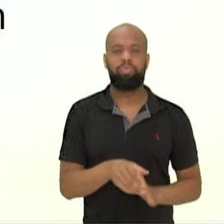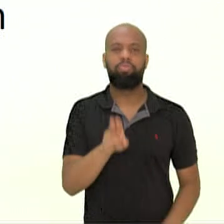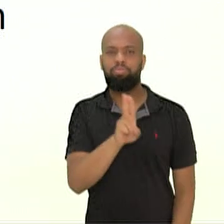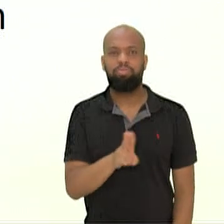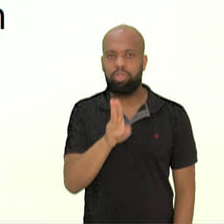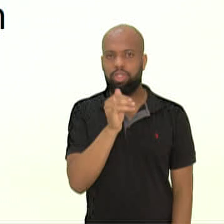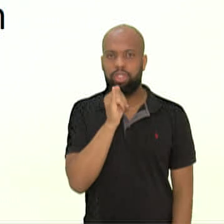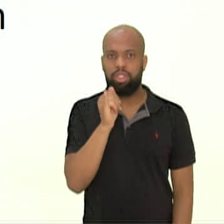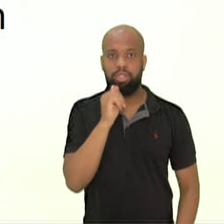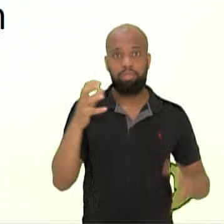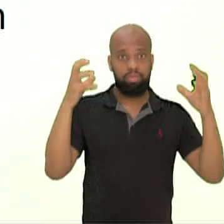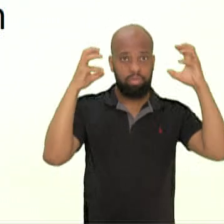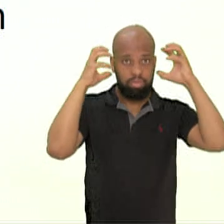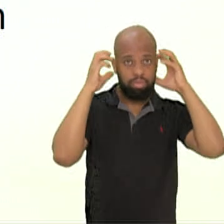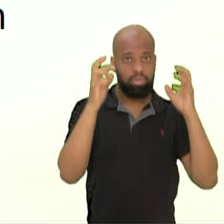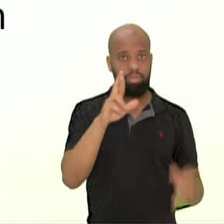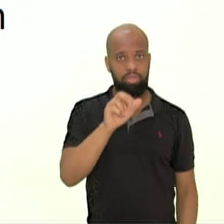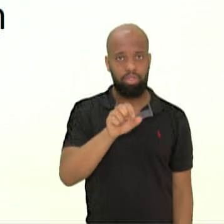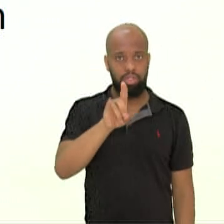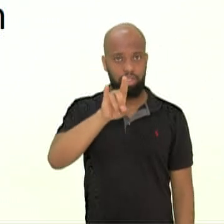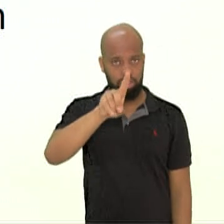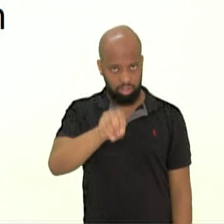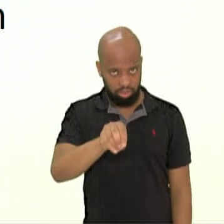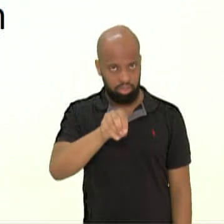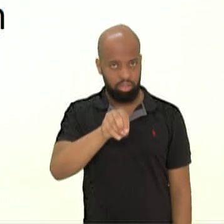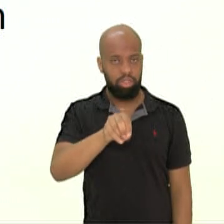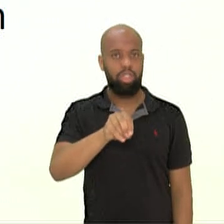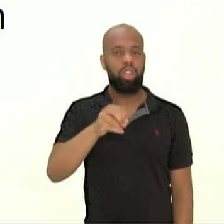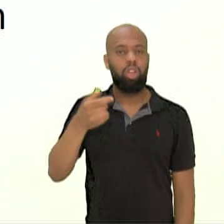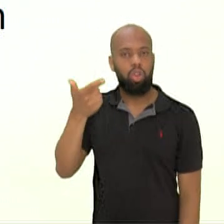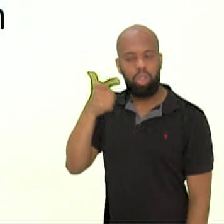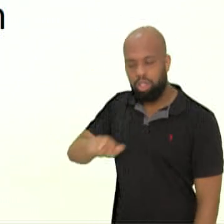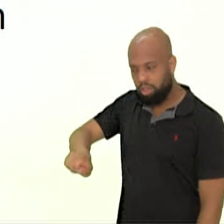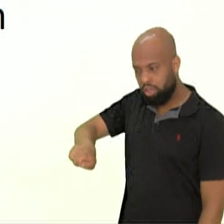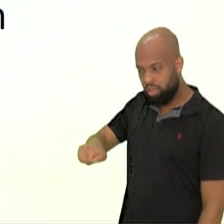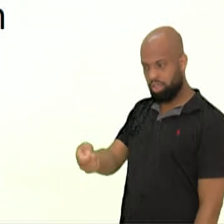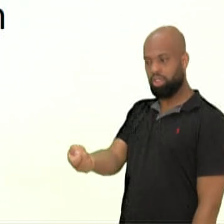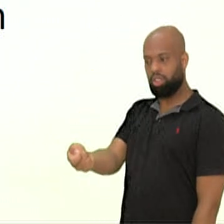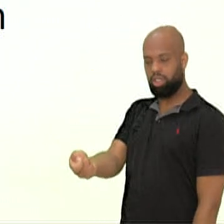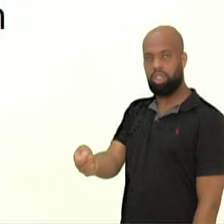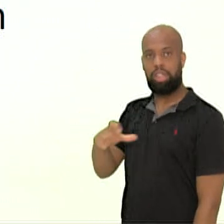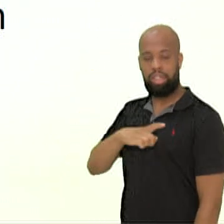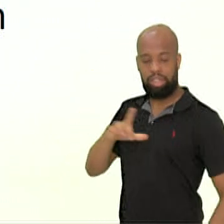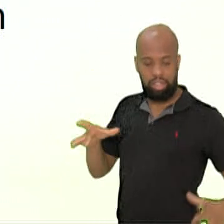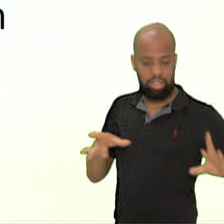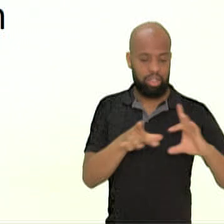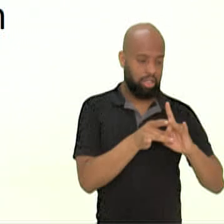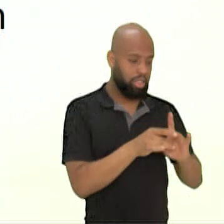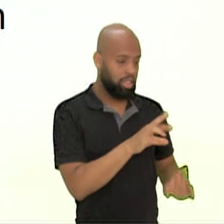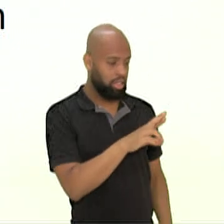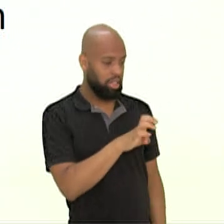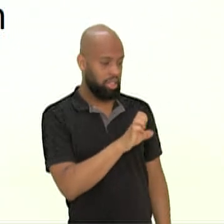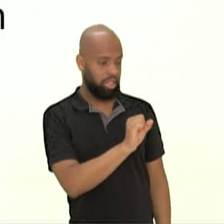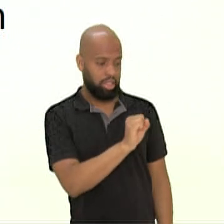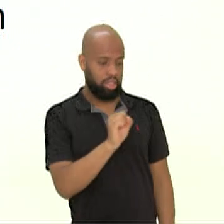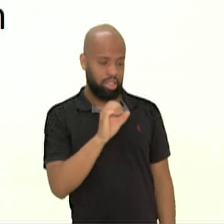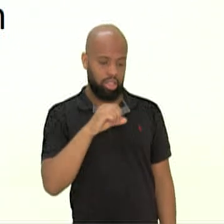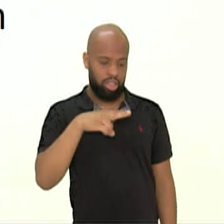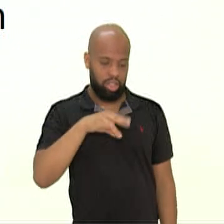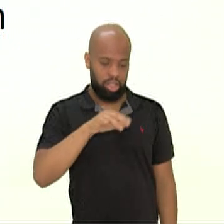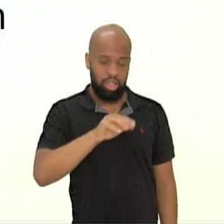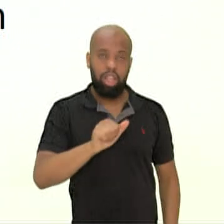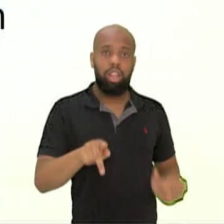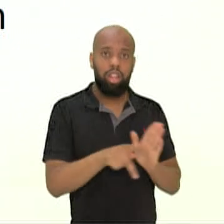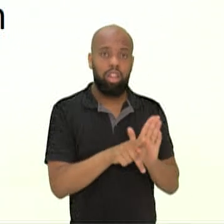pode pegar a ideia do rádio. Então assim, você consegue estar sintonizando a estação que ela vai estar em ressonância com a fonte emissora. E aí você consegue estar